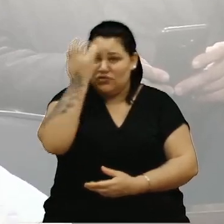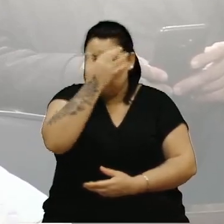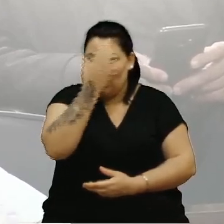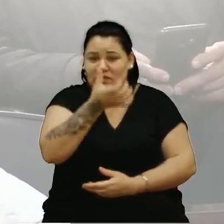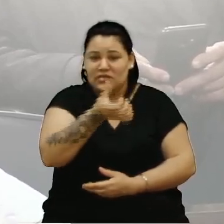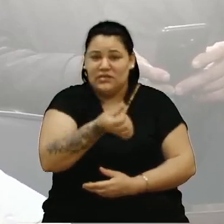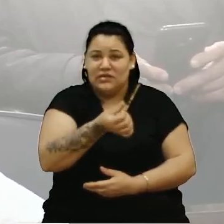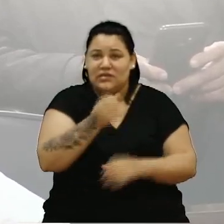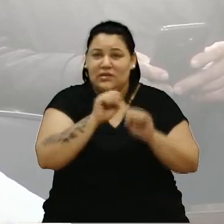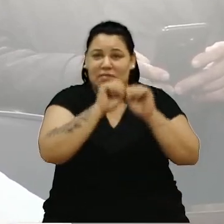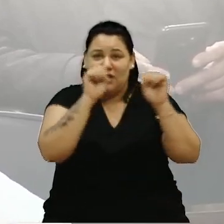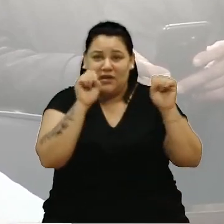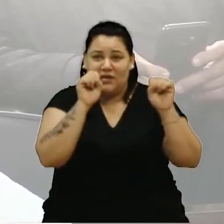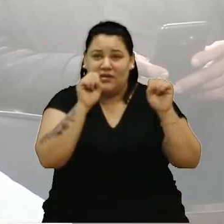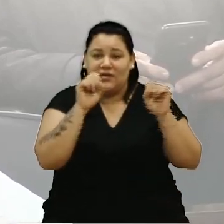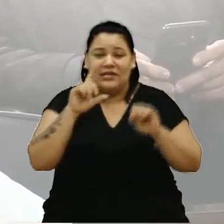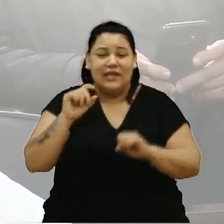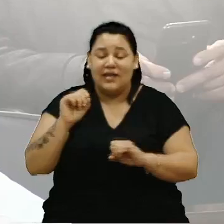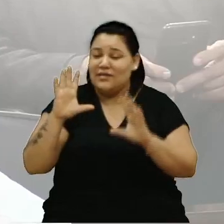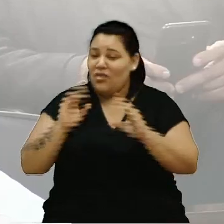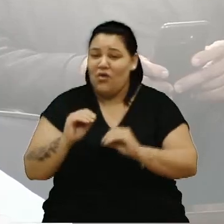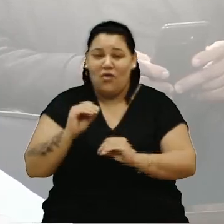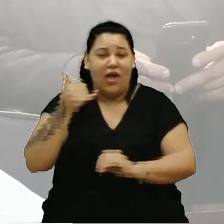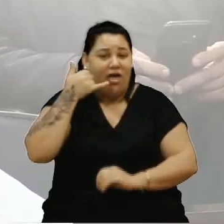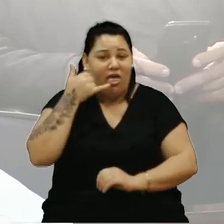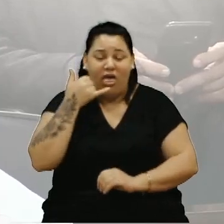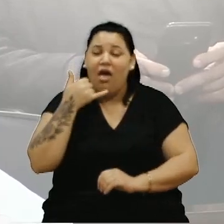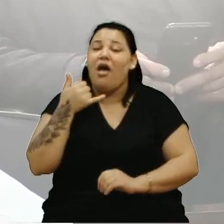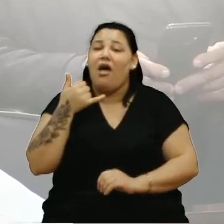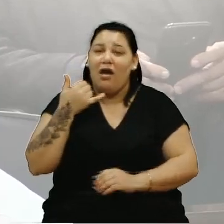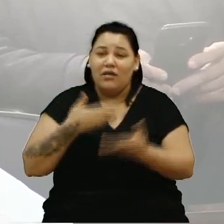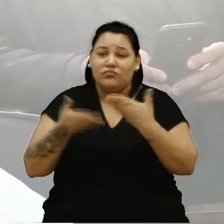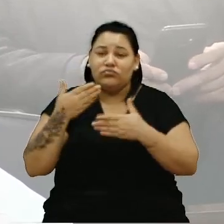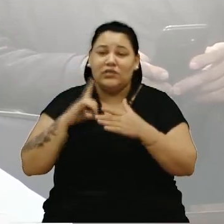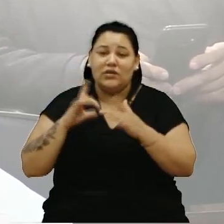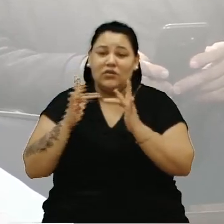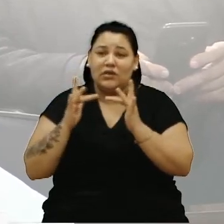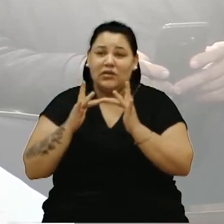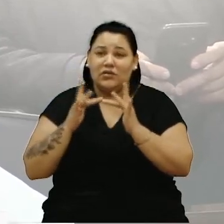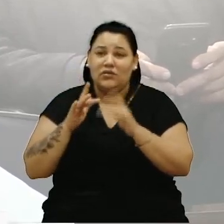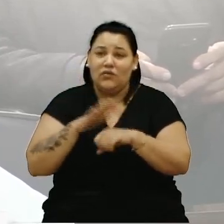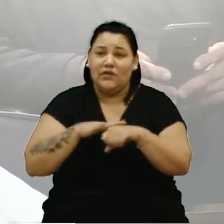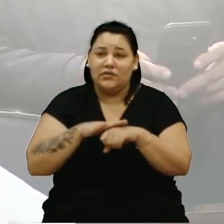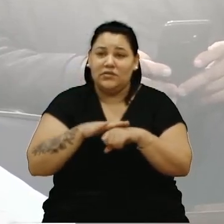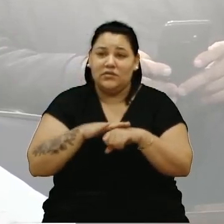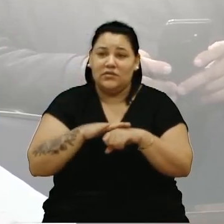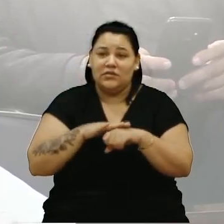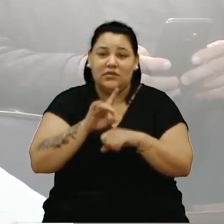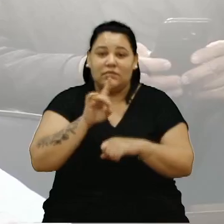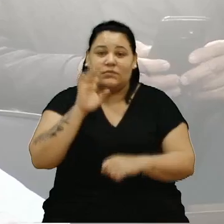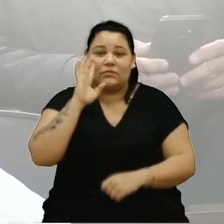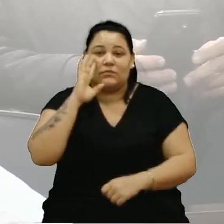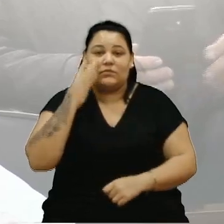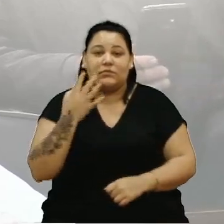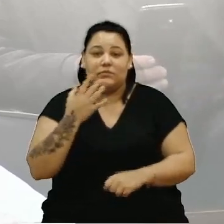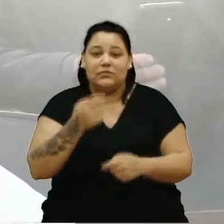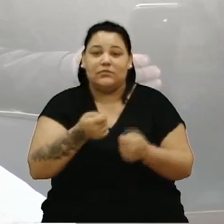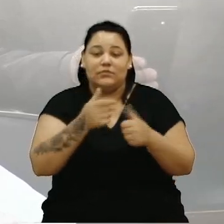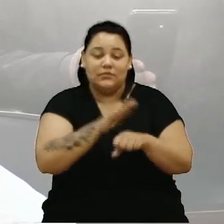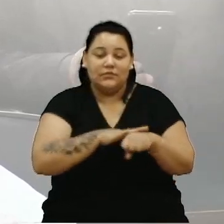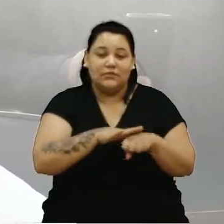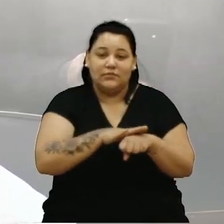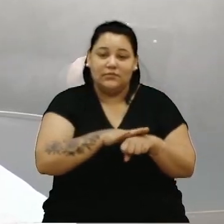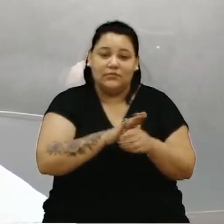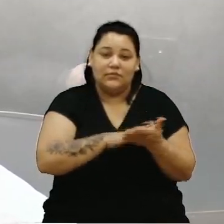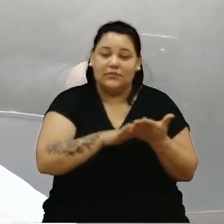manhã eu ligo para ele, ele me atende, 10 da noite me atende. Então é uma administração que tem diálogo. Podem não resolver quase nada, mas tem diálogo. Mas por que eu não